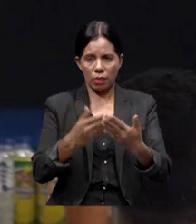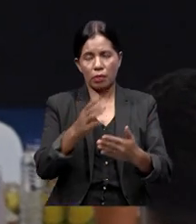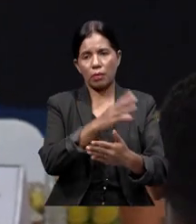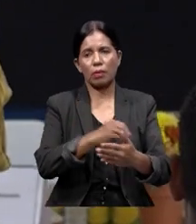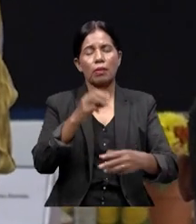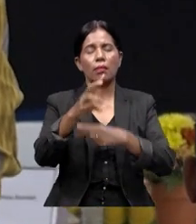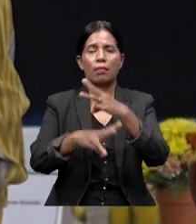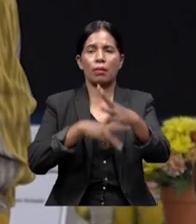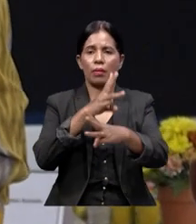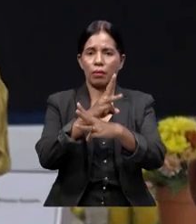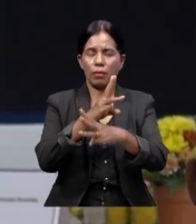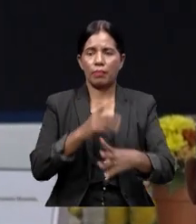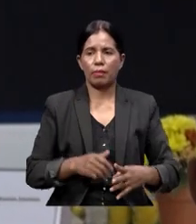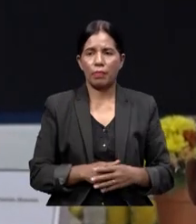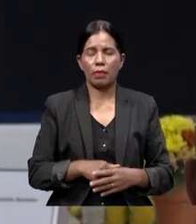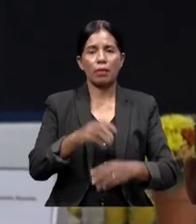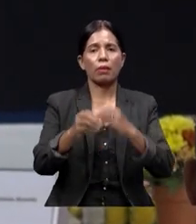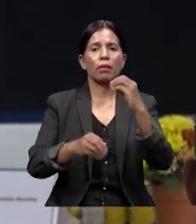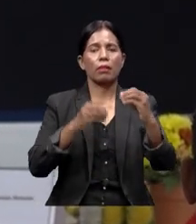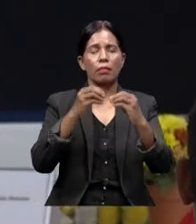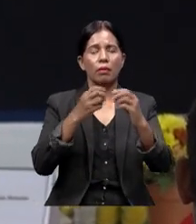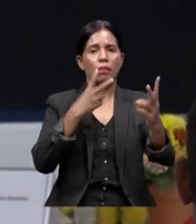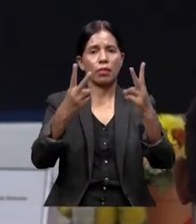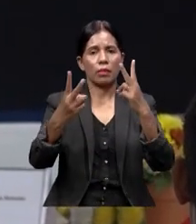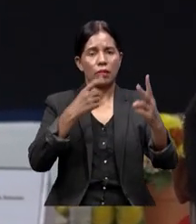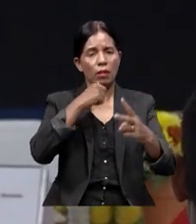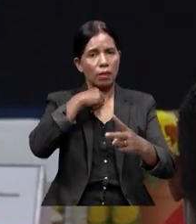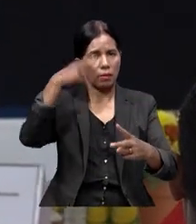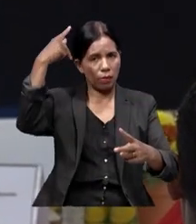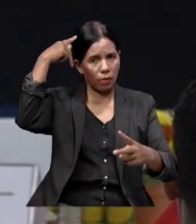mundo. Quando vai visitar a sua santidade.